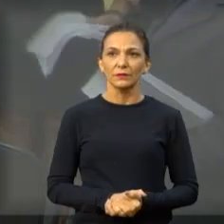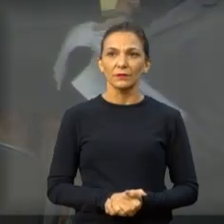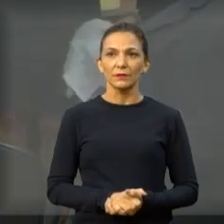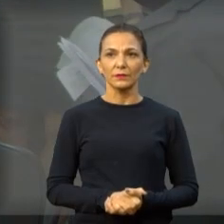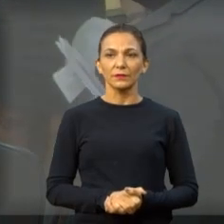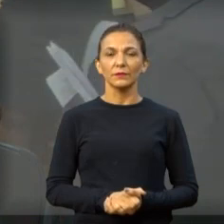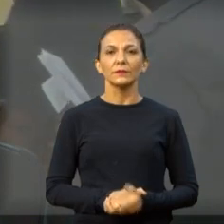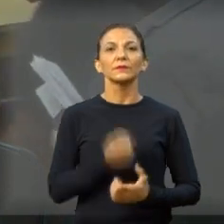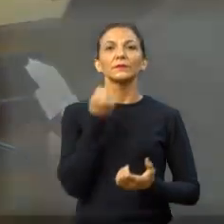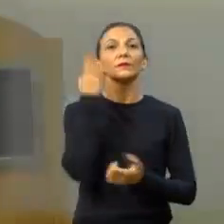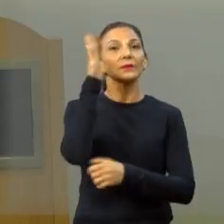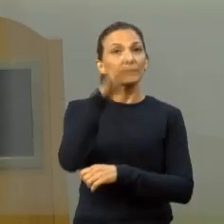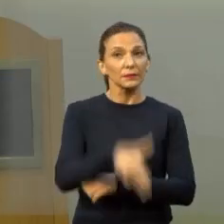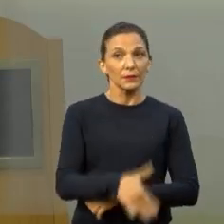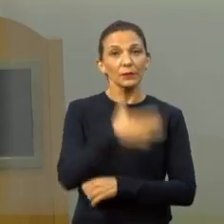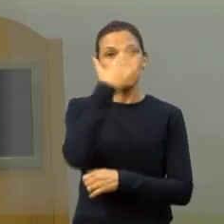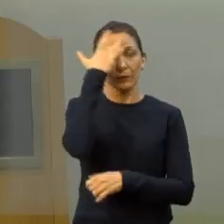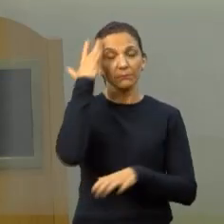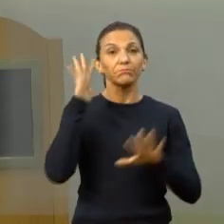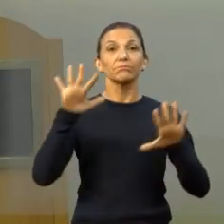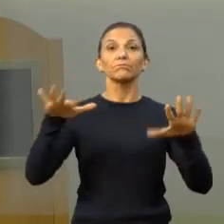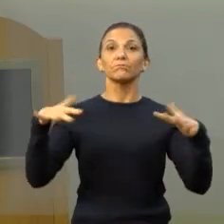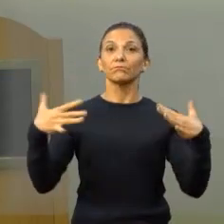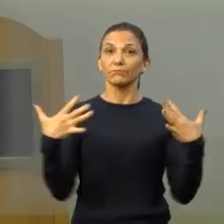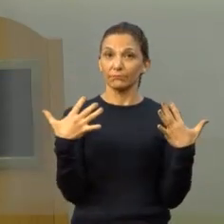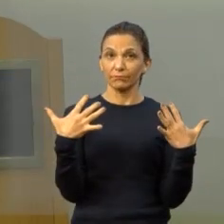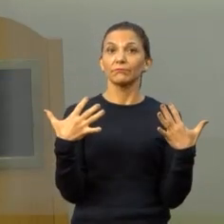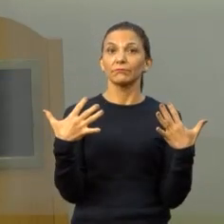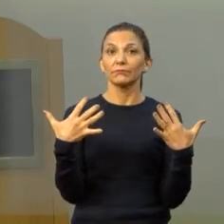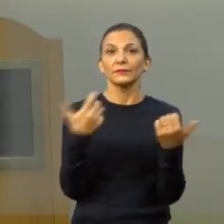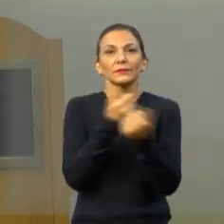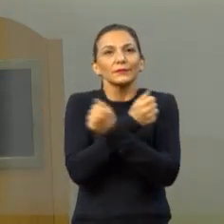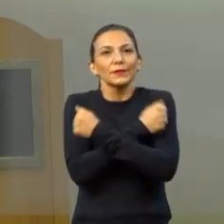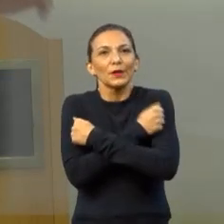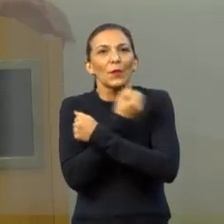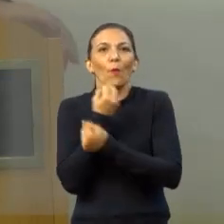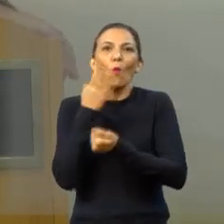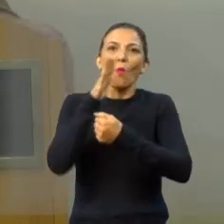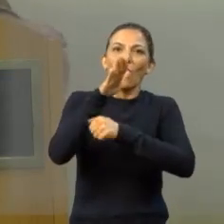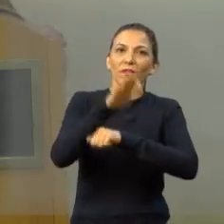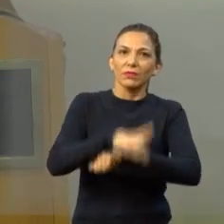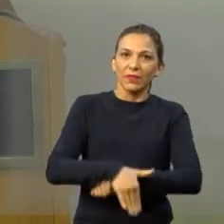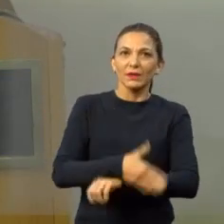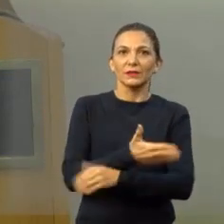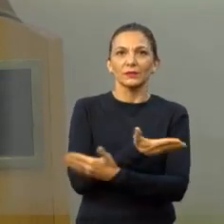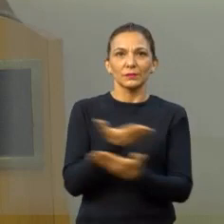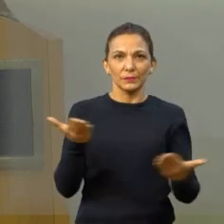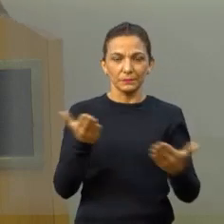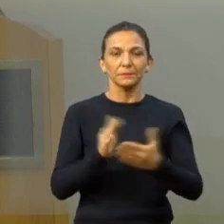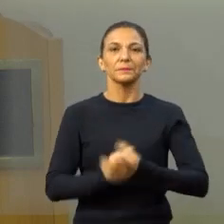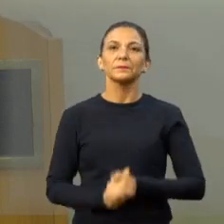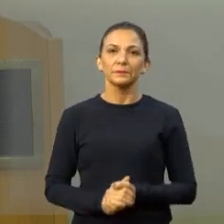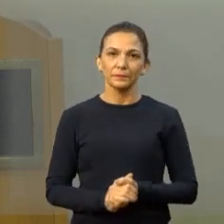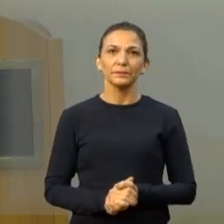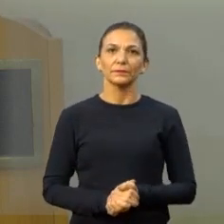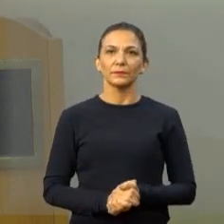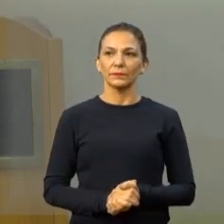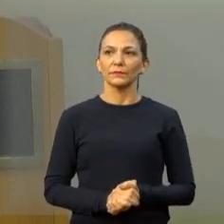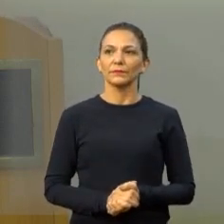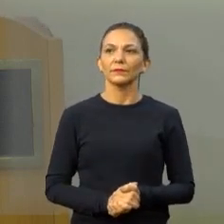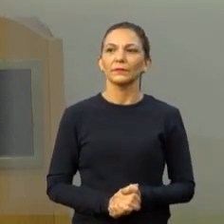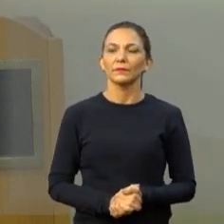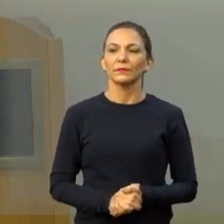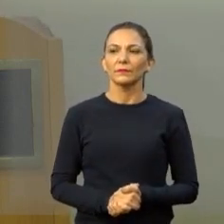boa tarde a todos que nos acompanham né Um abraço e um Boa tarde a todos vocês começar